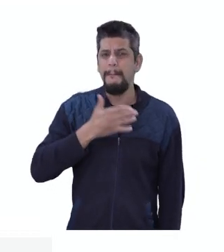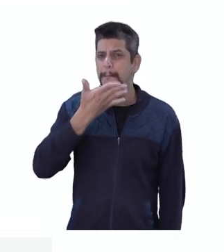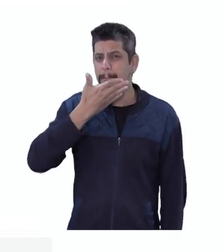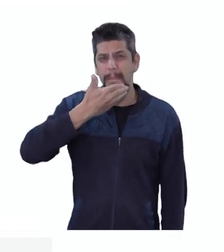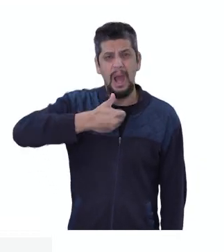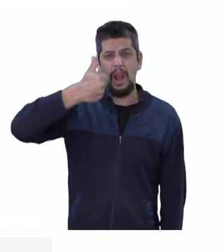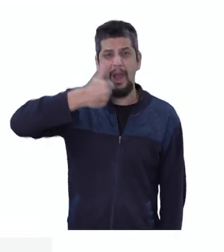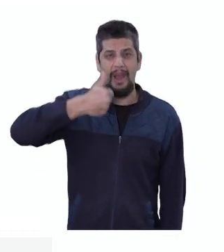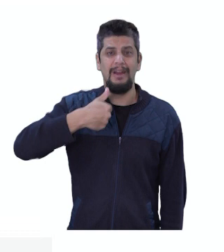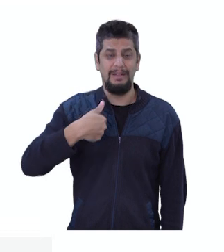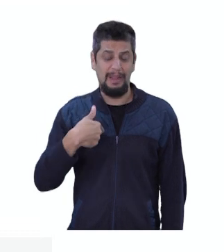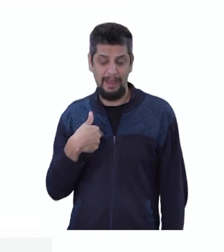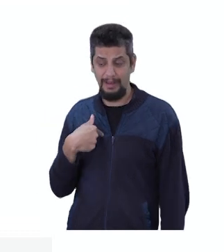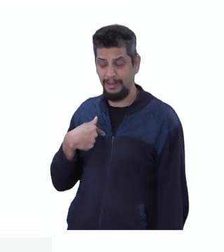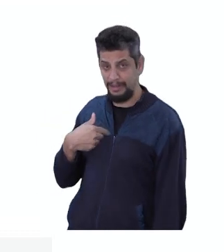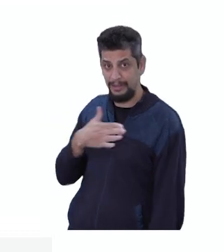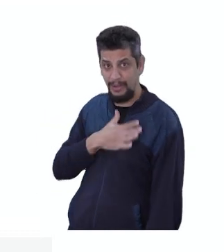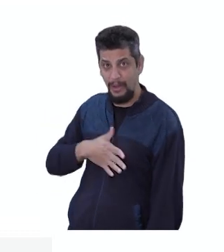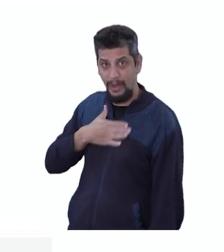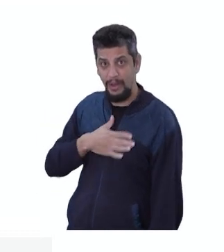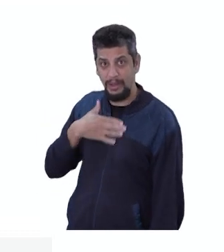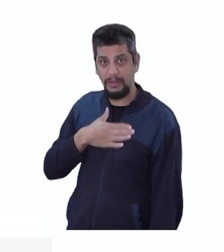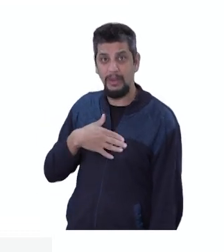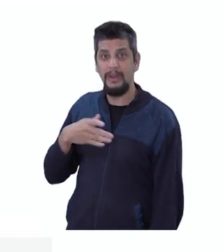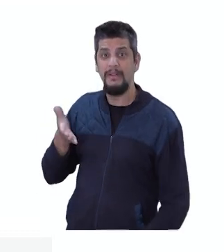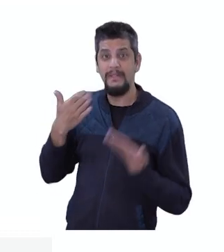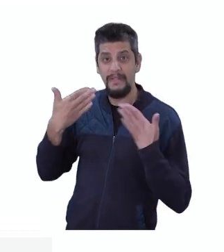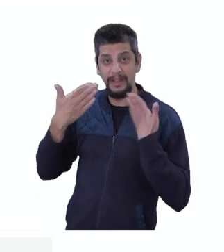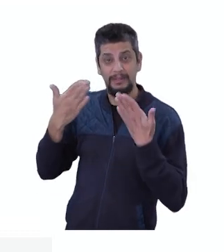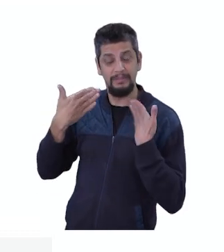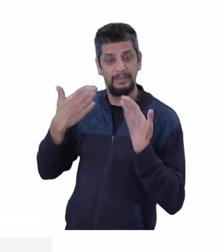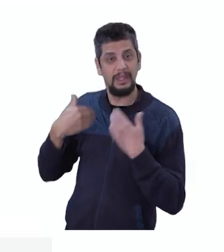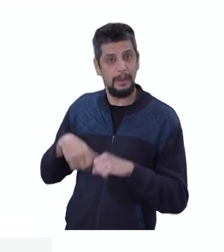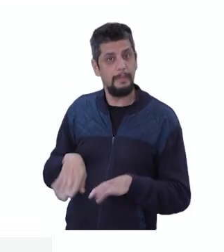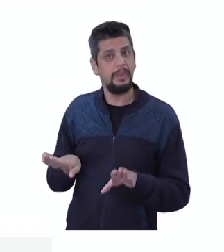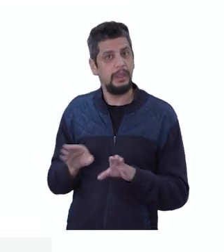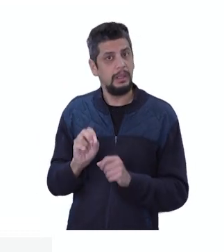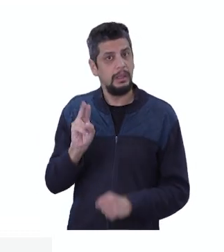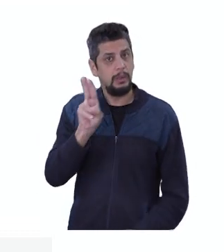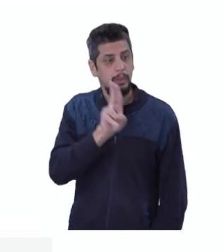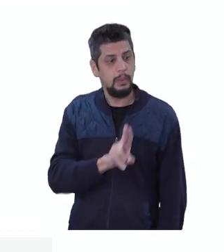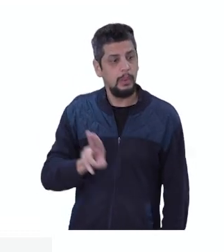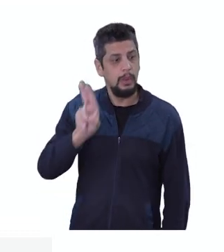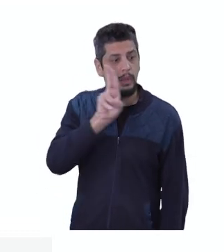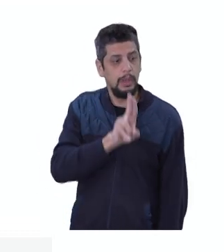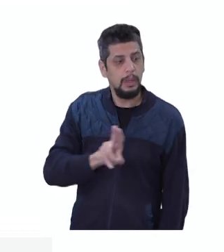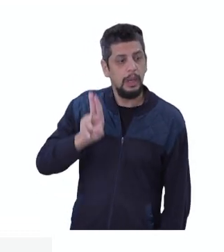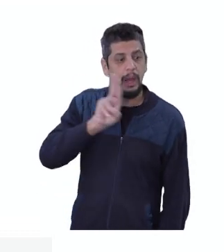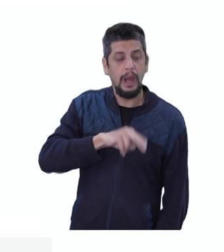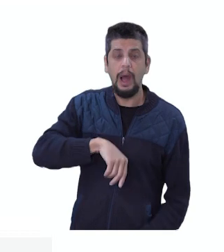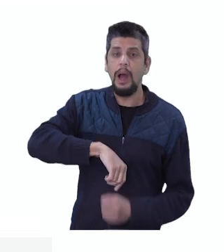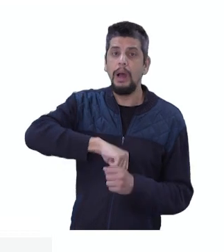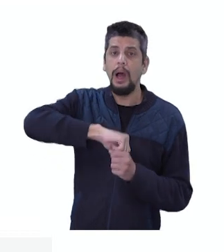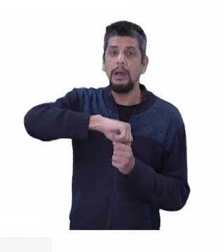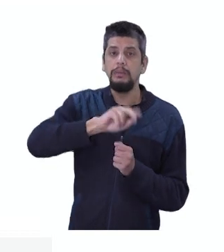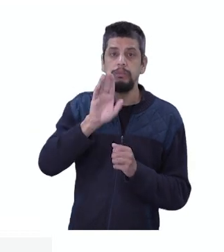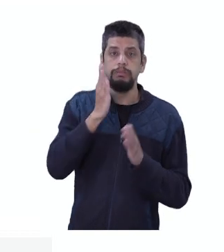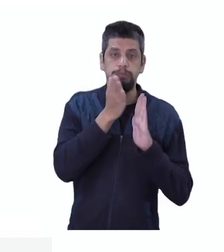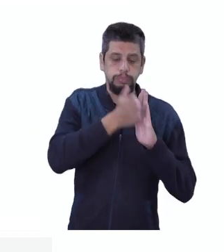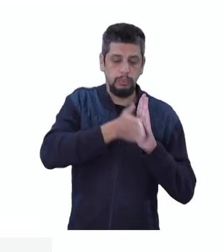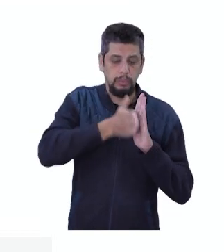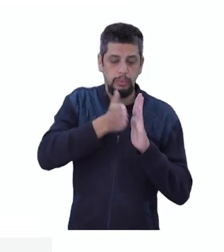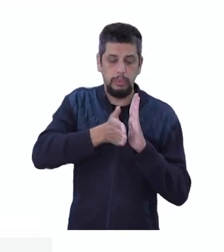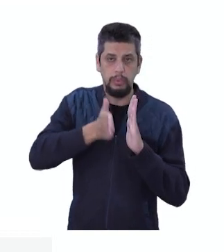também. Gosto meu muito também. Do sol. A minha estação também. E também ele utilizava, sabe o quê? As fases da lua.